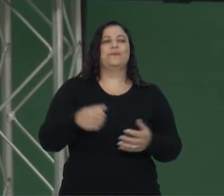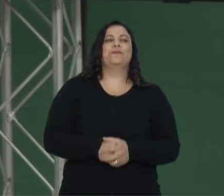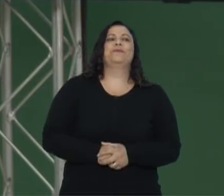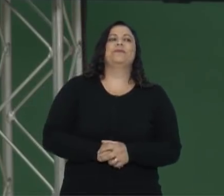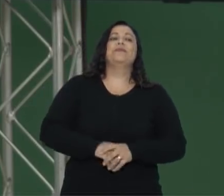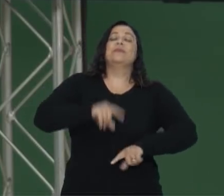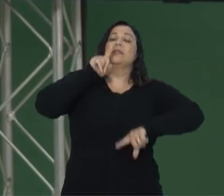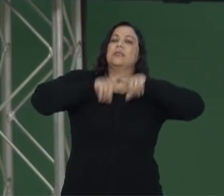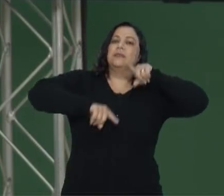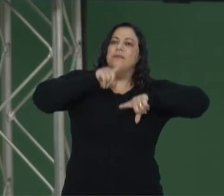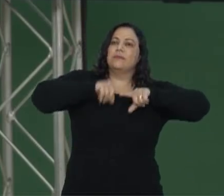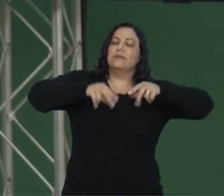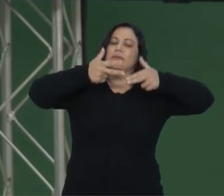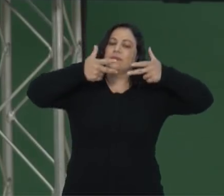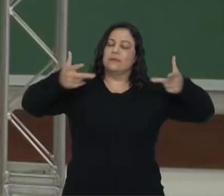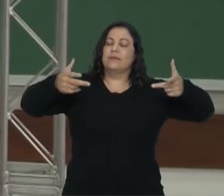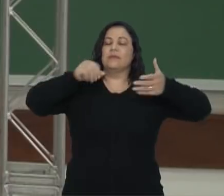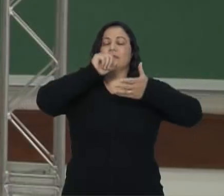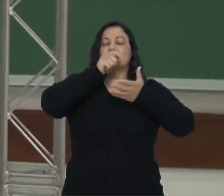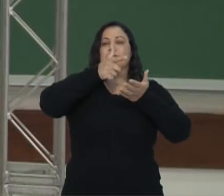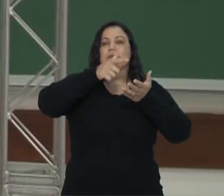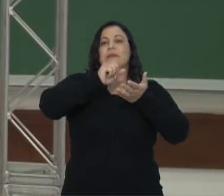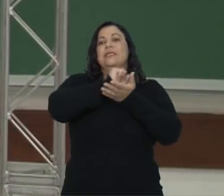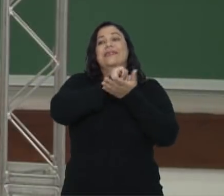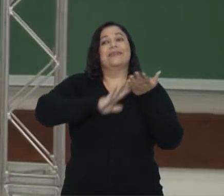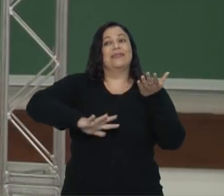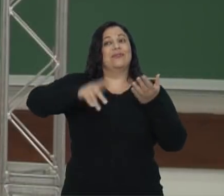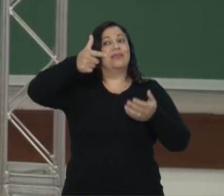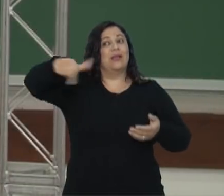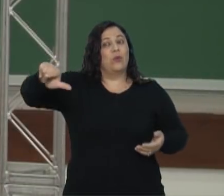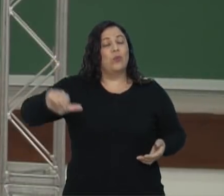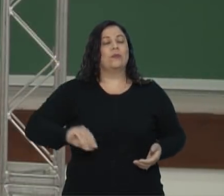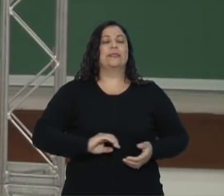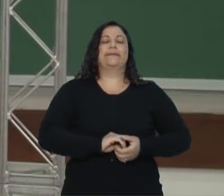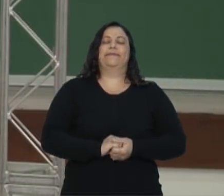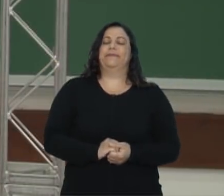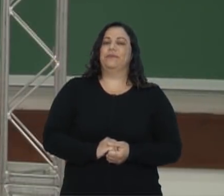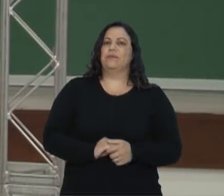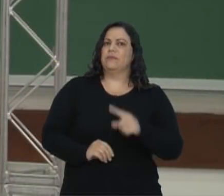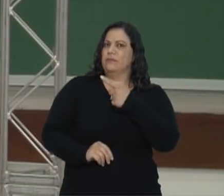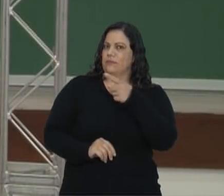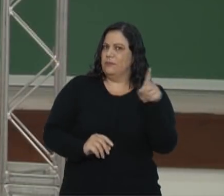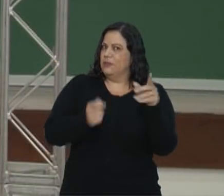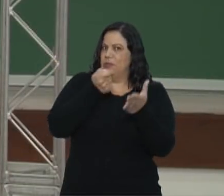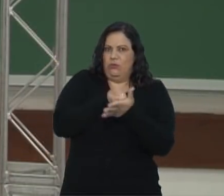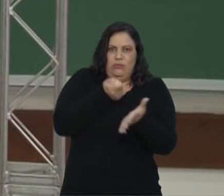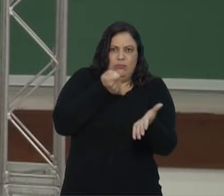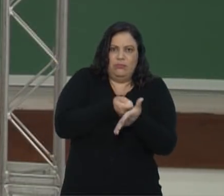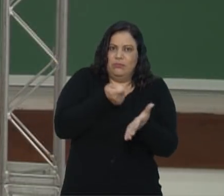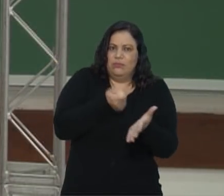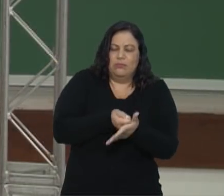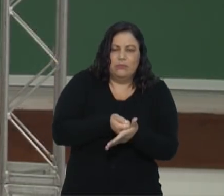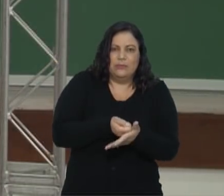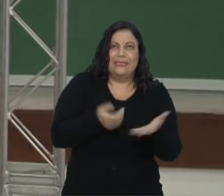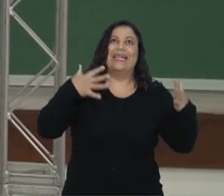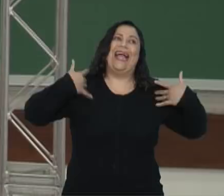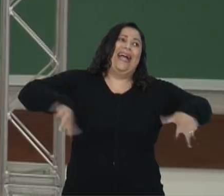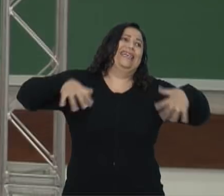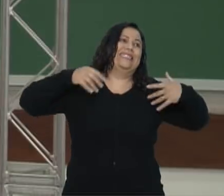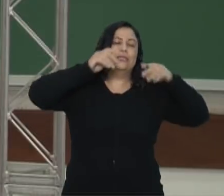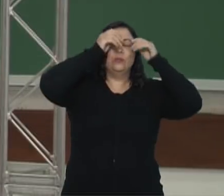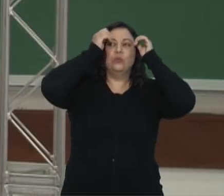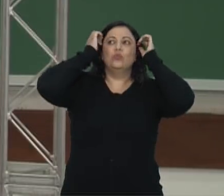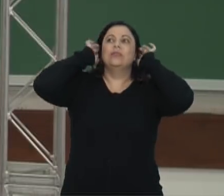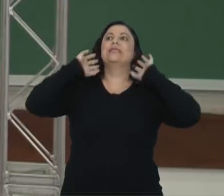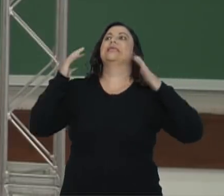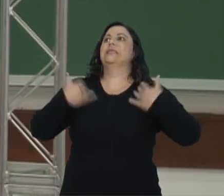atividade prática? Então, toda vez eu falo para vocês, não é obrigatório. Você não precisa, eu tenho que fazer,